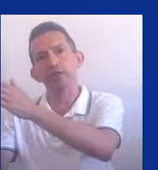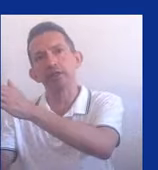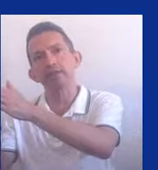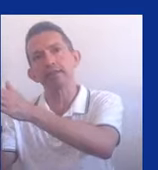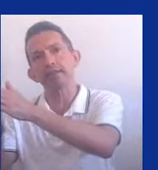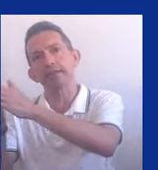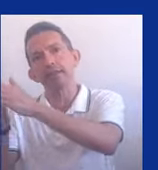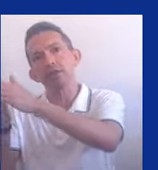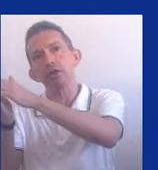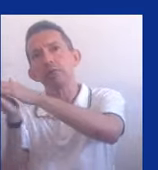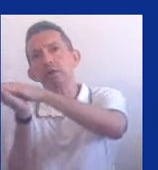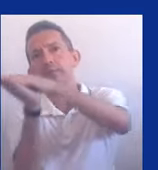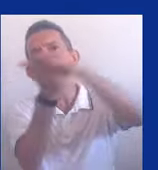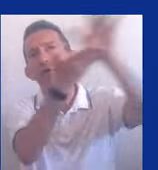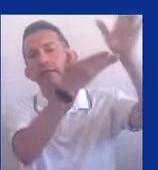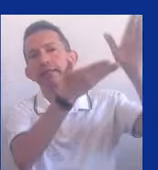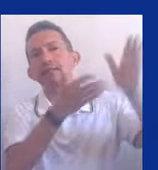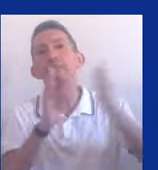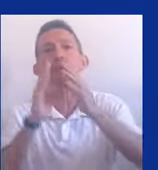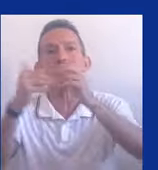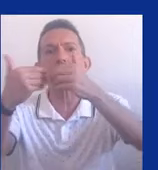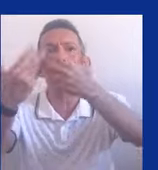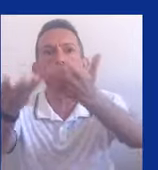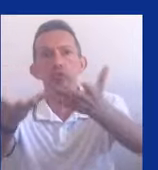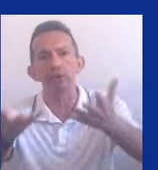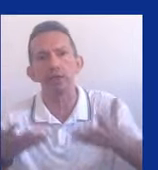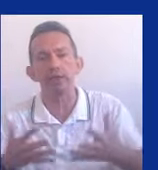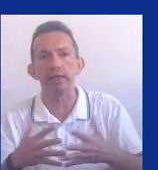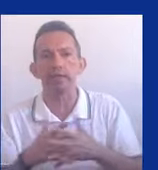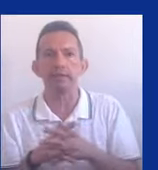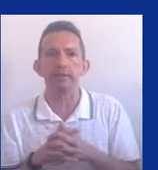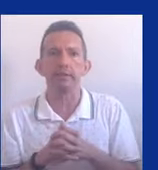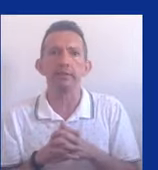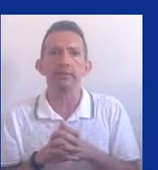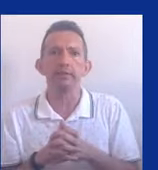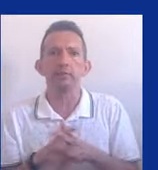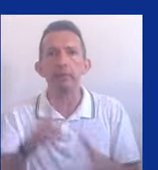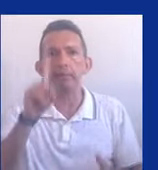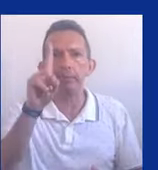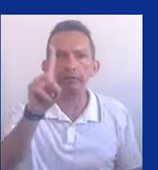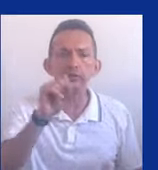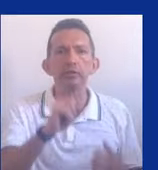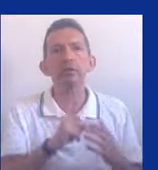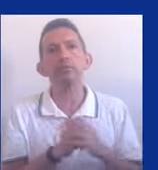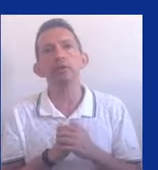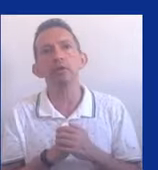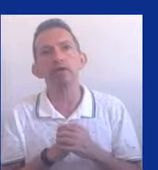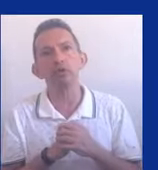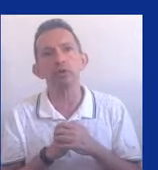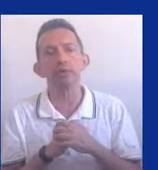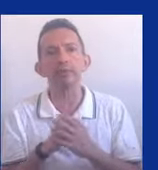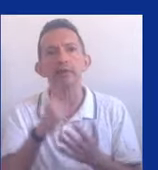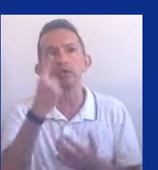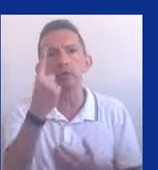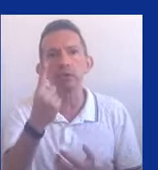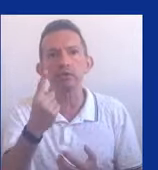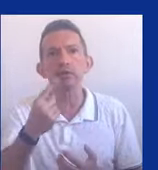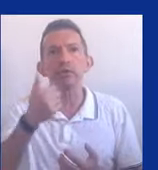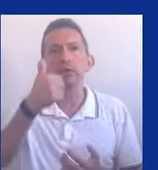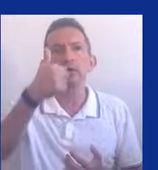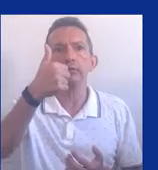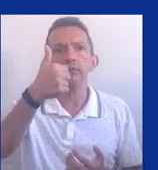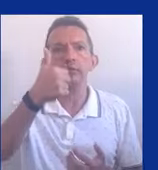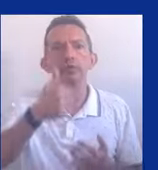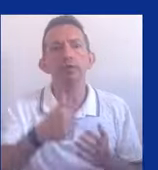essas substâncias geralmente para fora da célula por esse conjunto de canais. Então a primeira função atribuída ao retículo endoplasmático